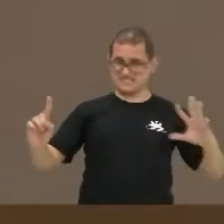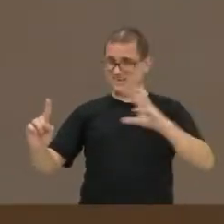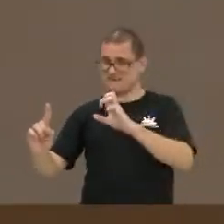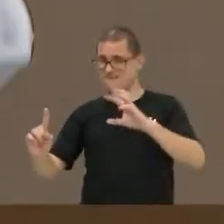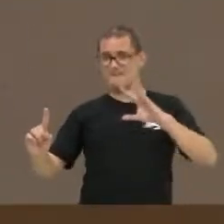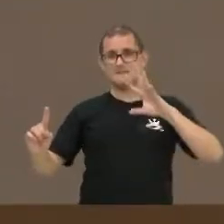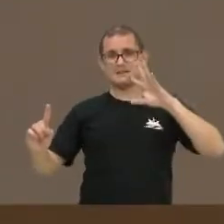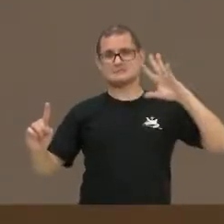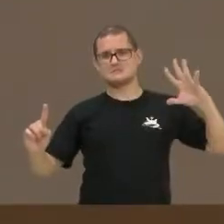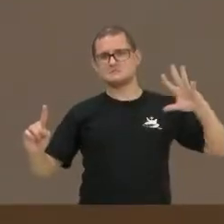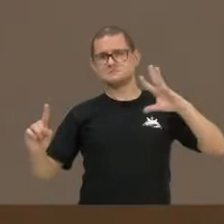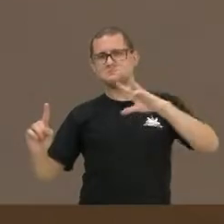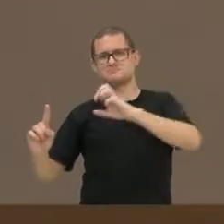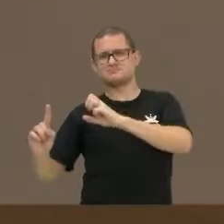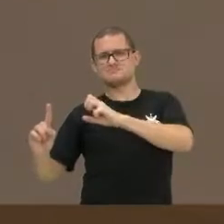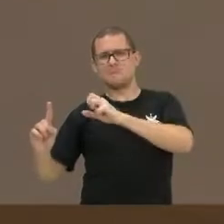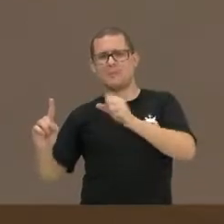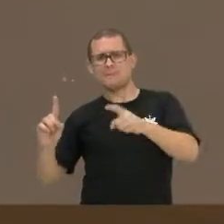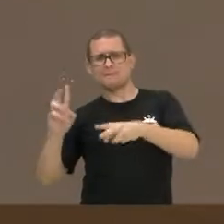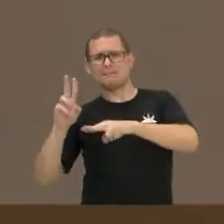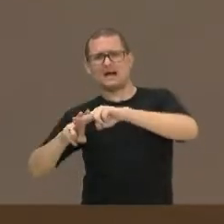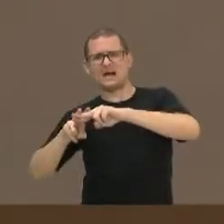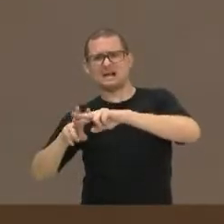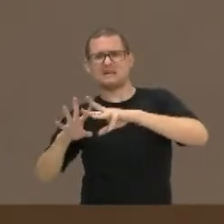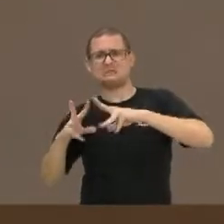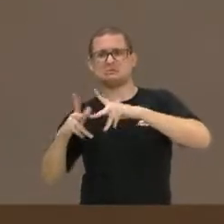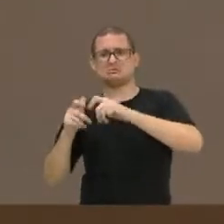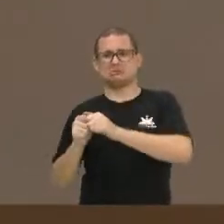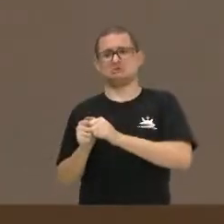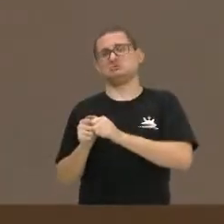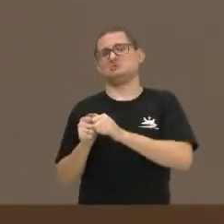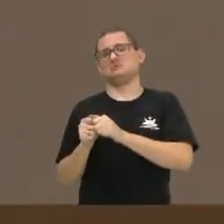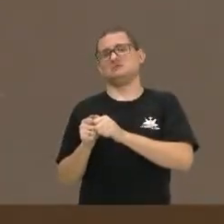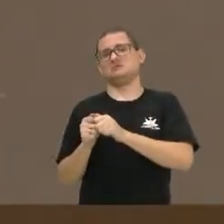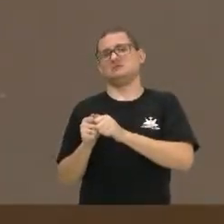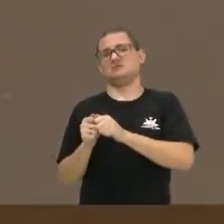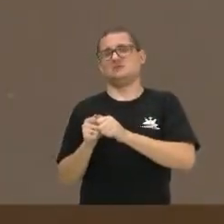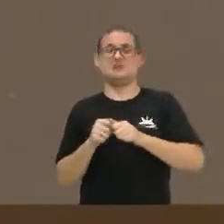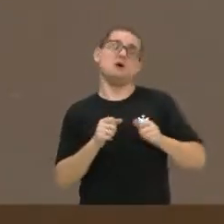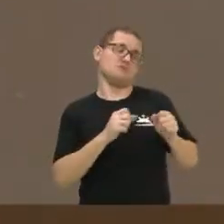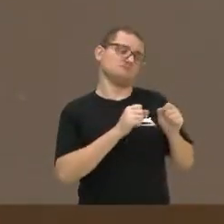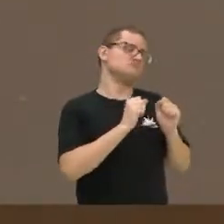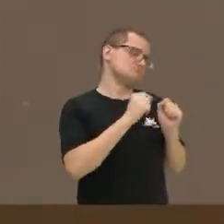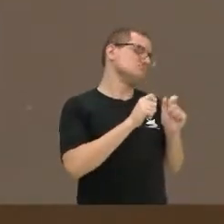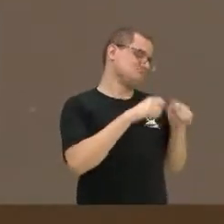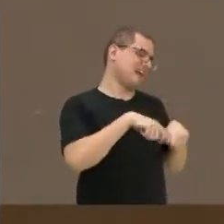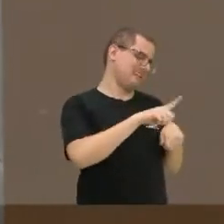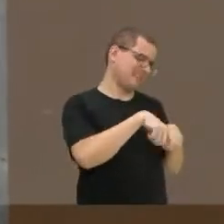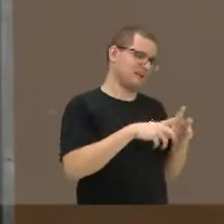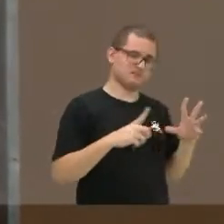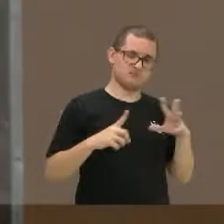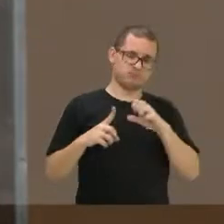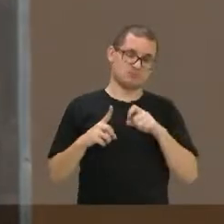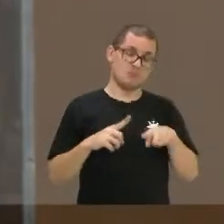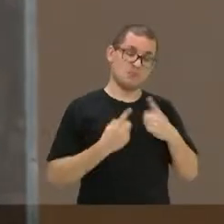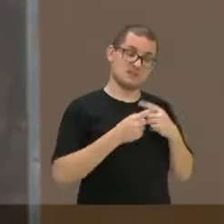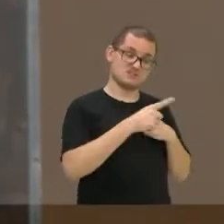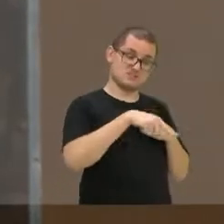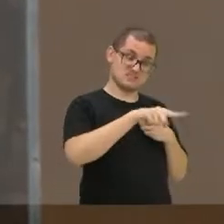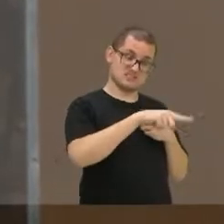1260 dias três anos e meio valores simbólicos e a vitória deles vai